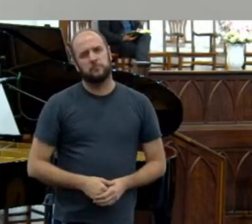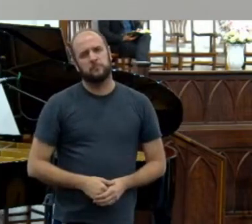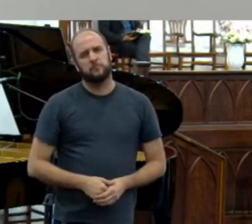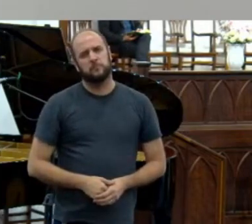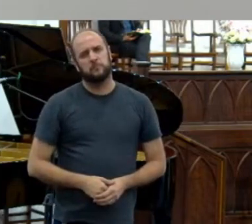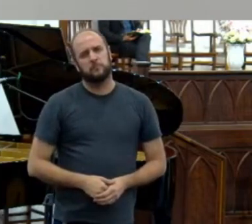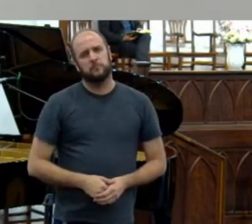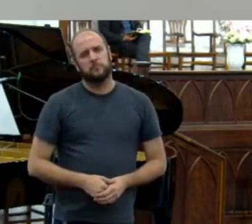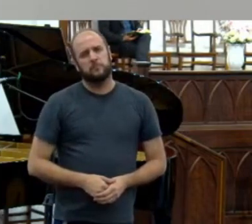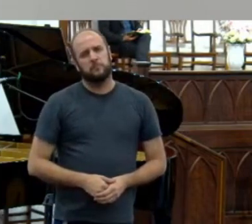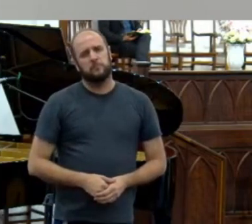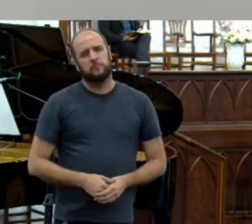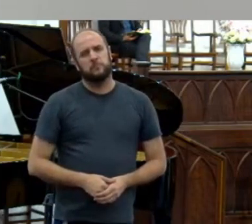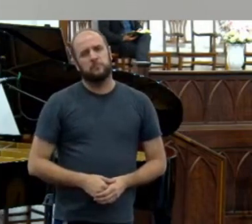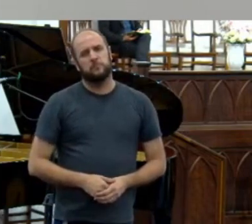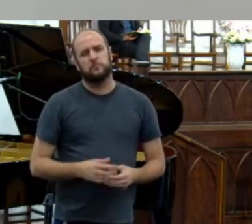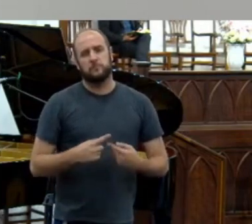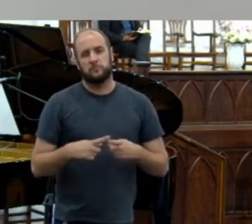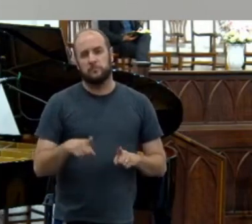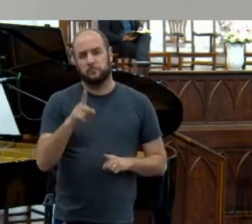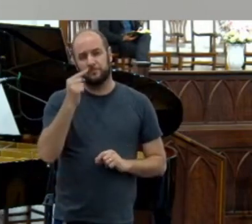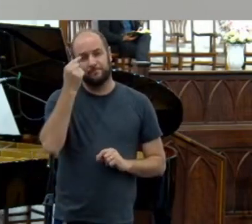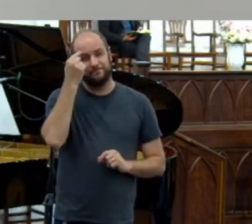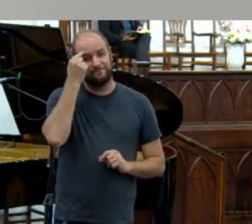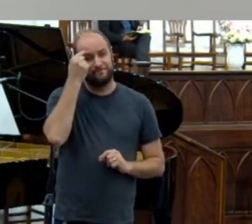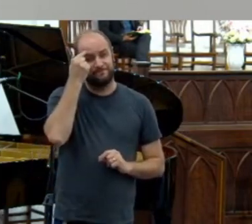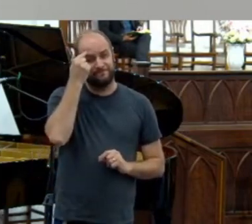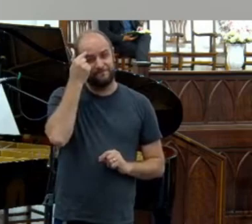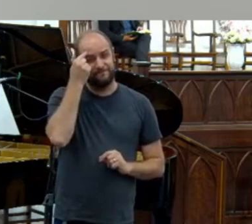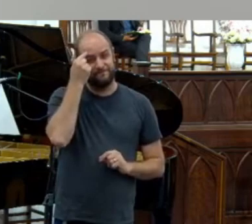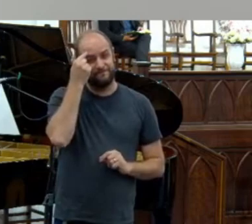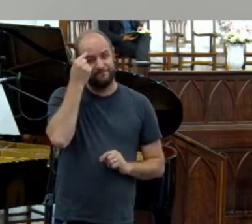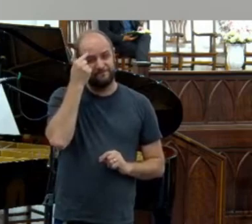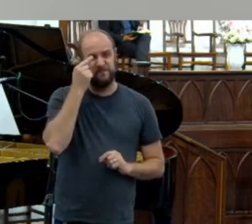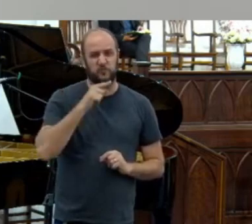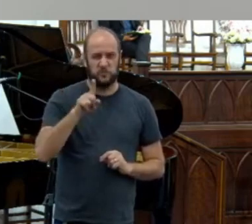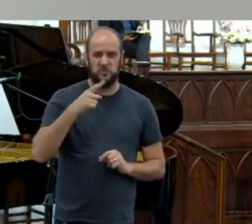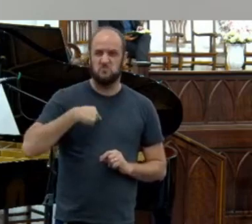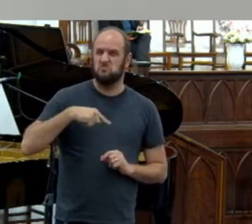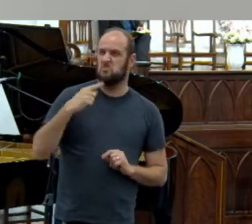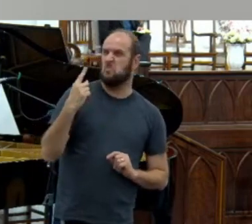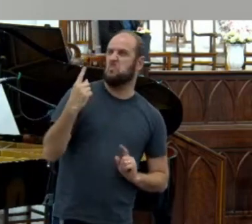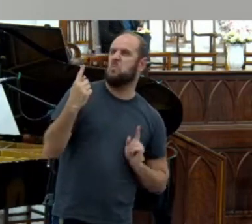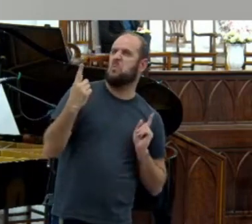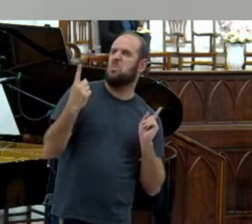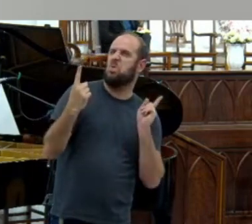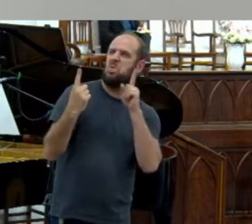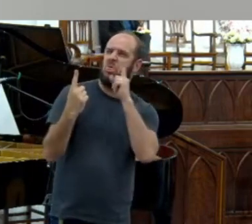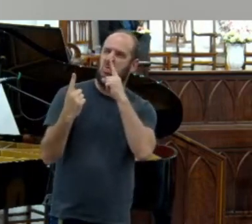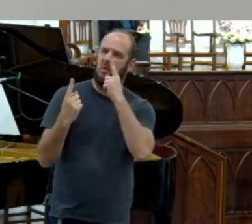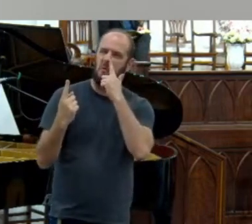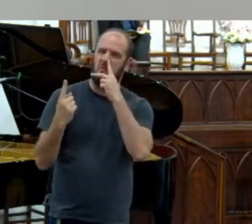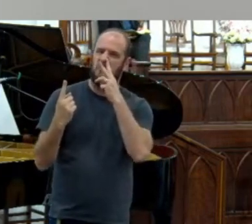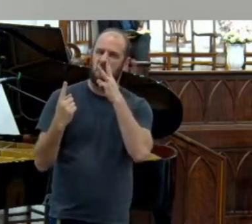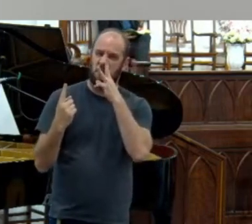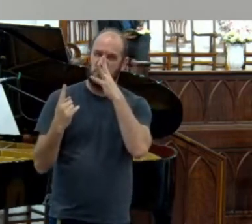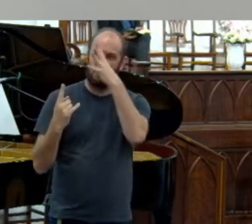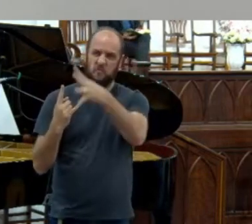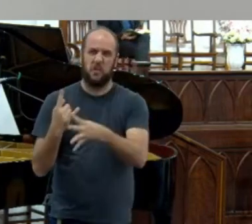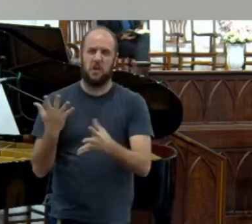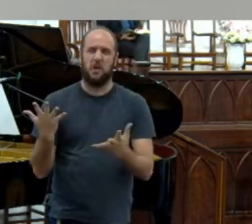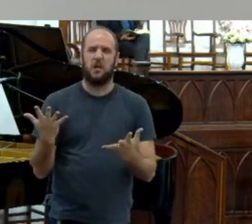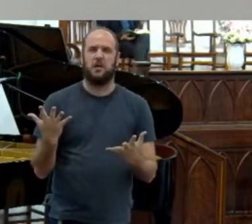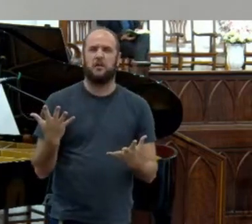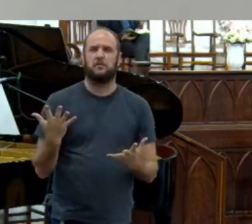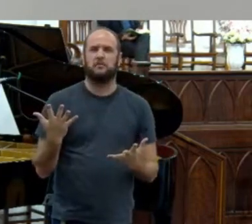Mas você devia pensar um pouquinho quando você destrata Deus, quando você afronta Deus com as suas